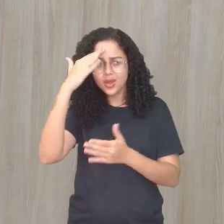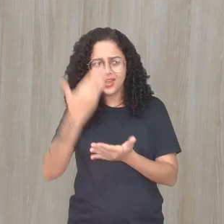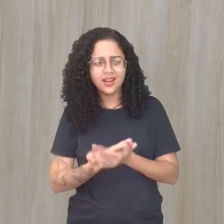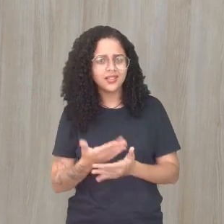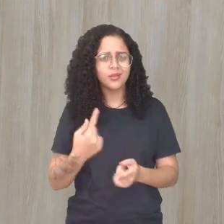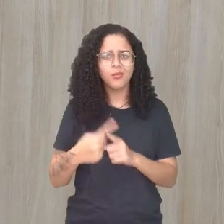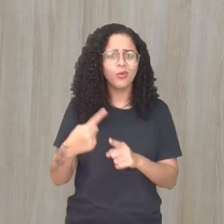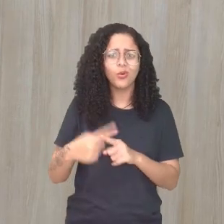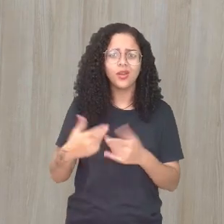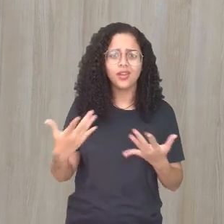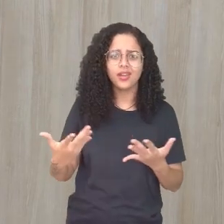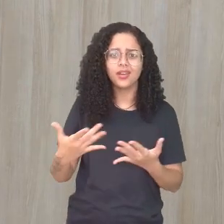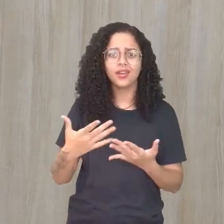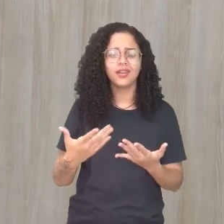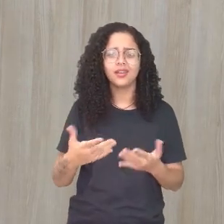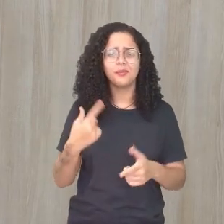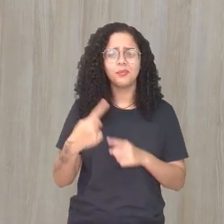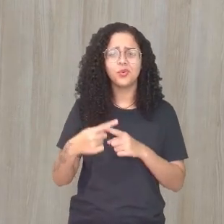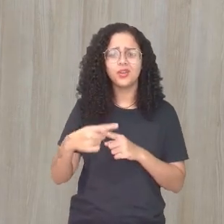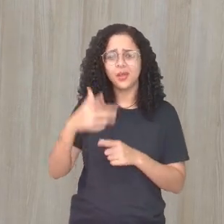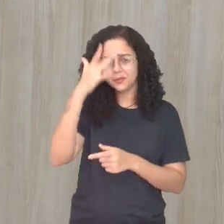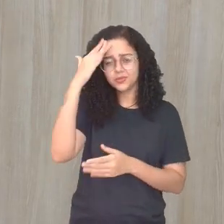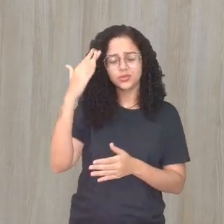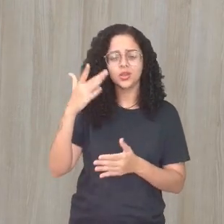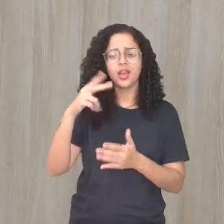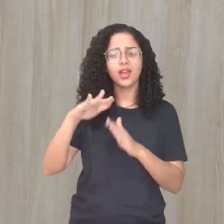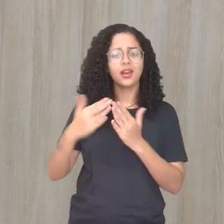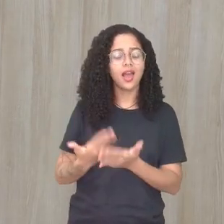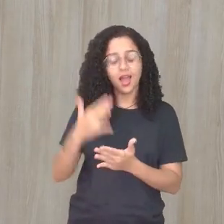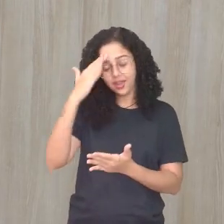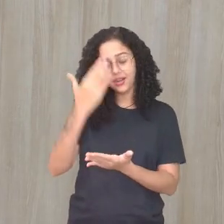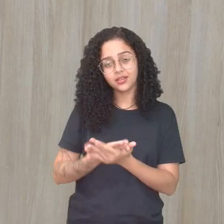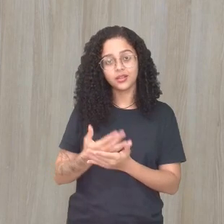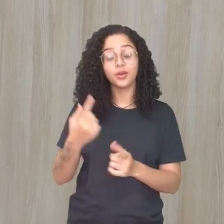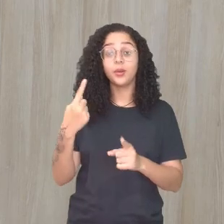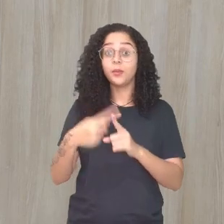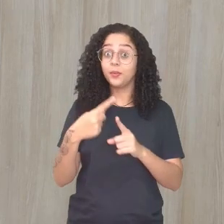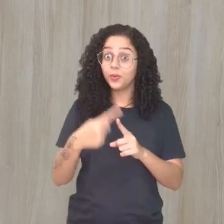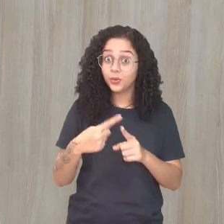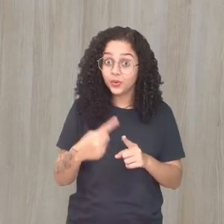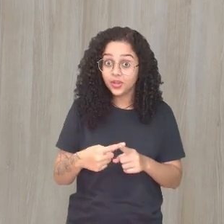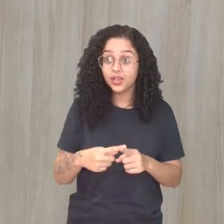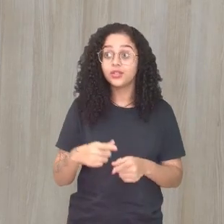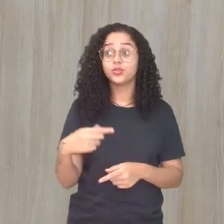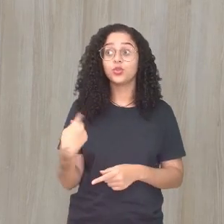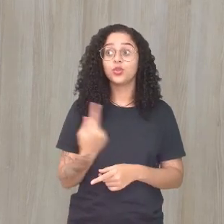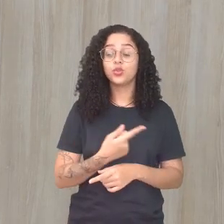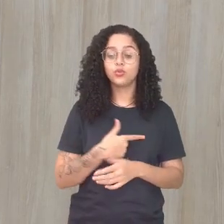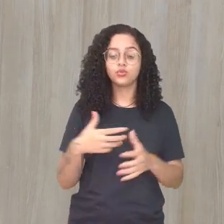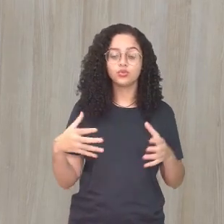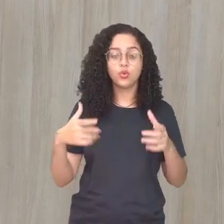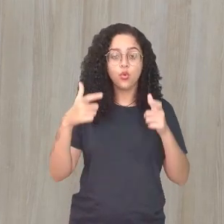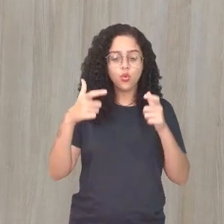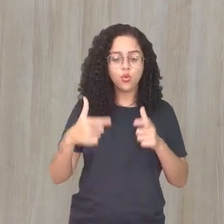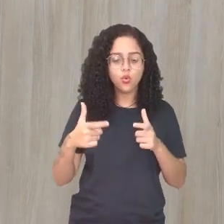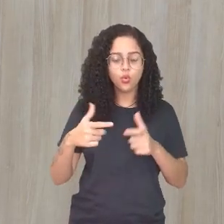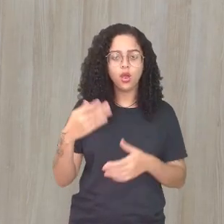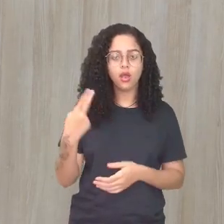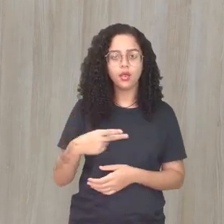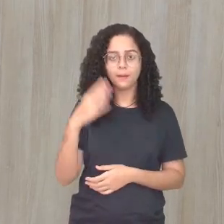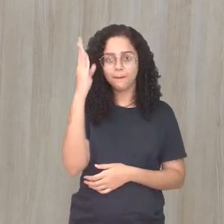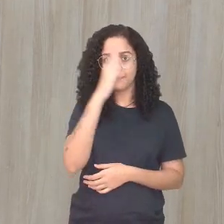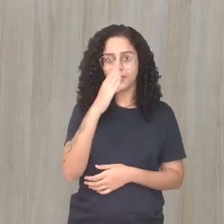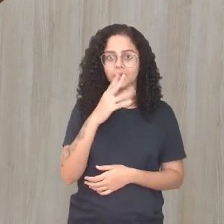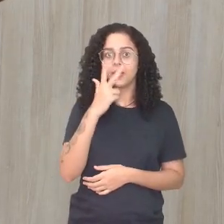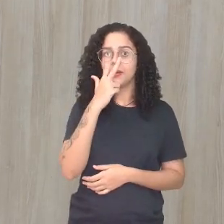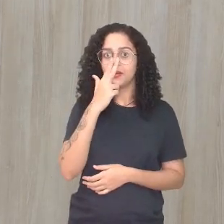mundo, o bandido chegou, mete bala. Por quê? Porque, via de regra, no nosso território brasileiro ainda